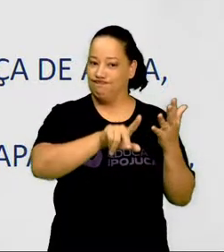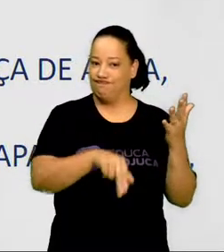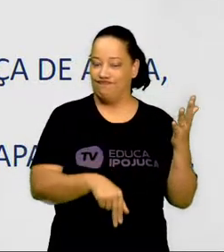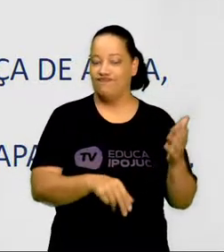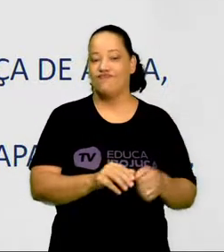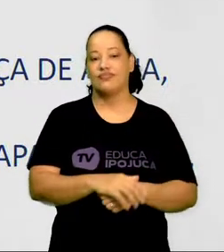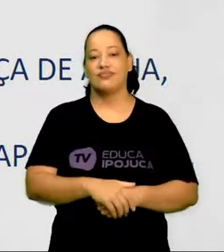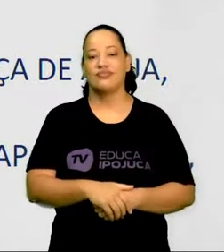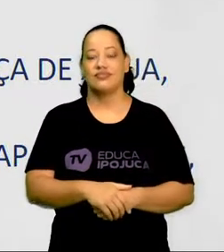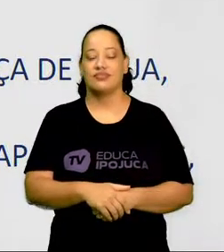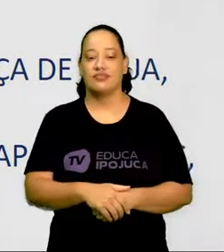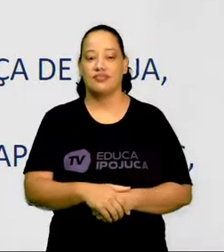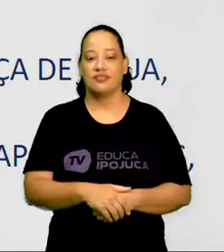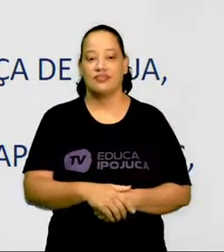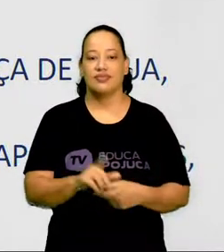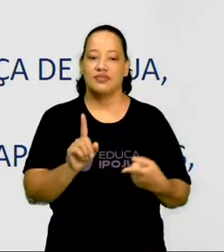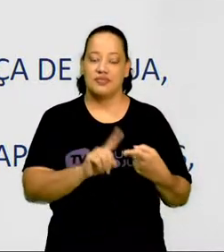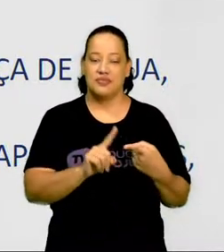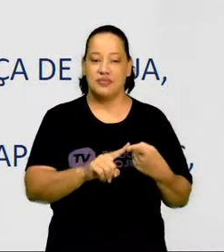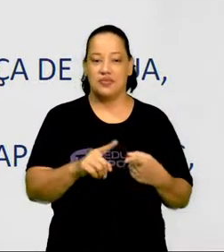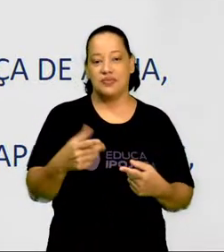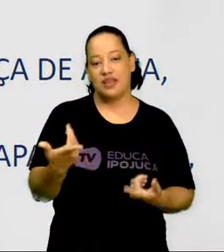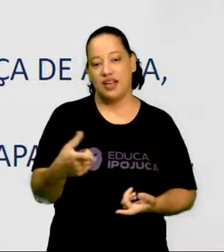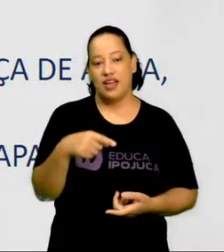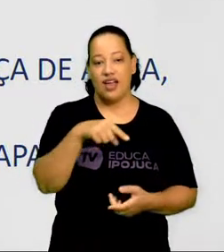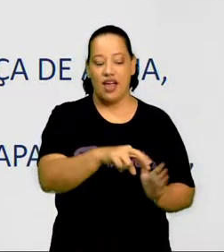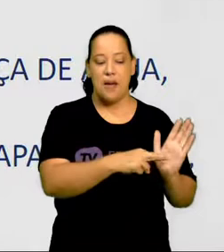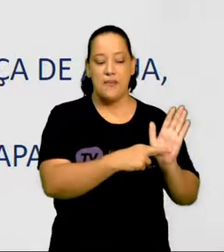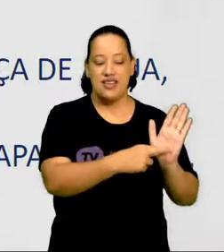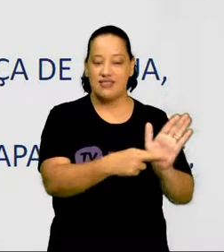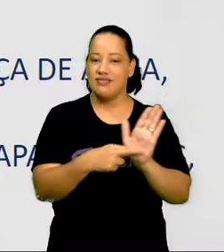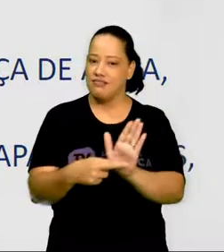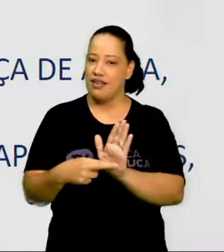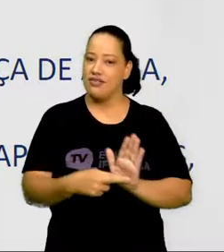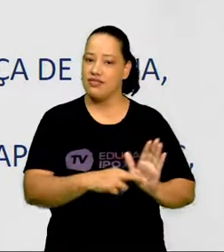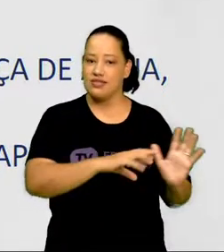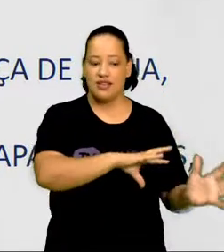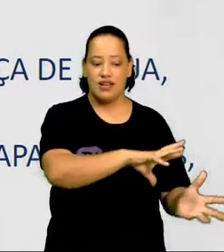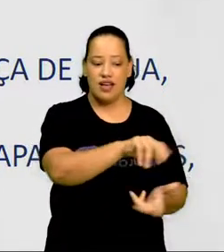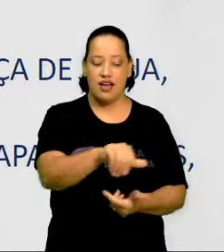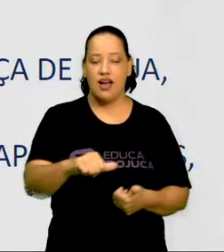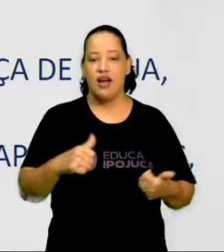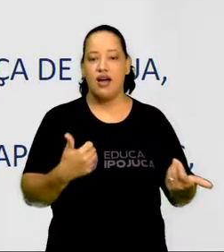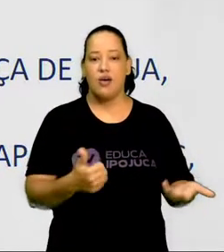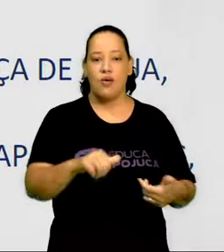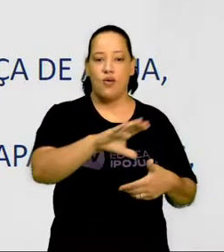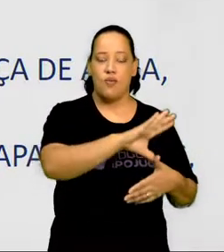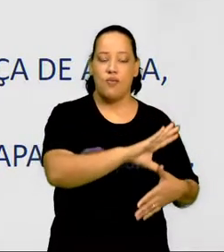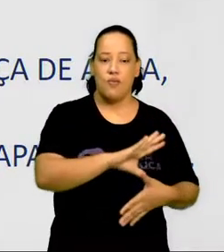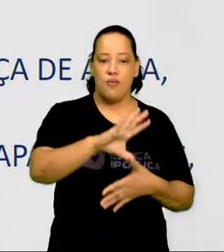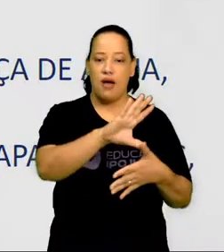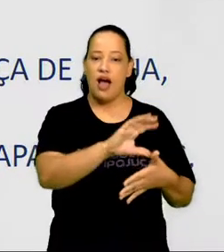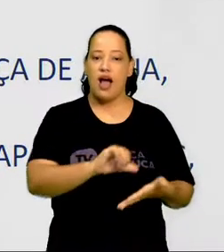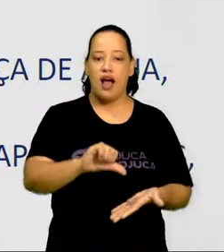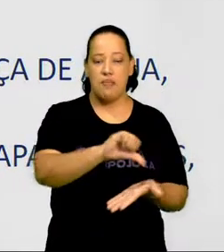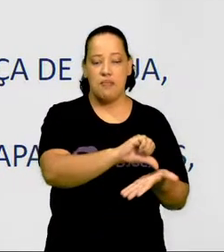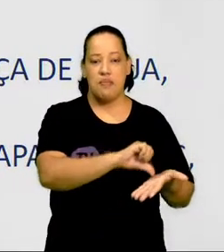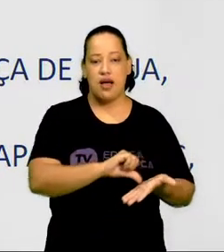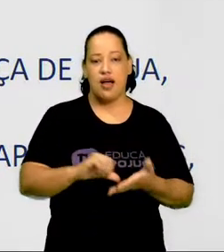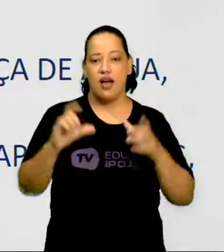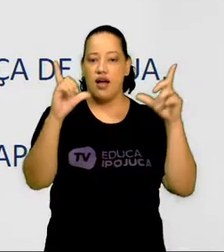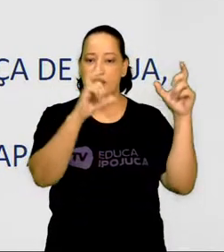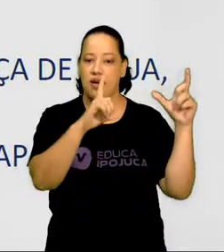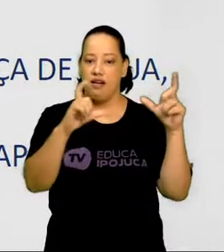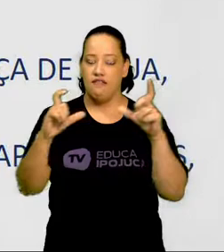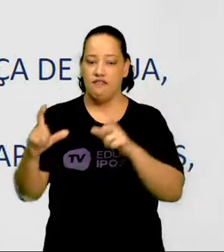questões. Diferentes formas de representação do planeta, como mapas, globos, fotografias e